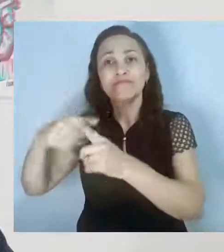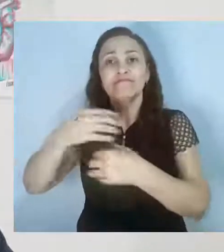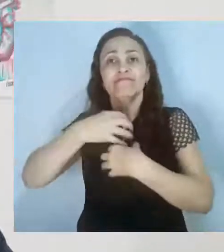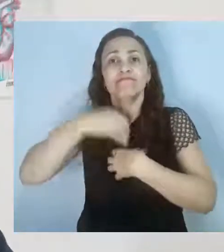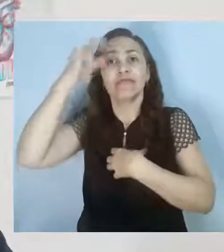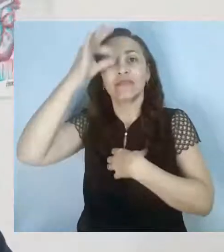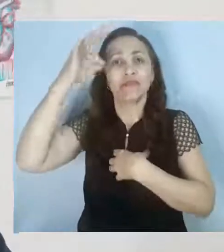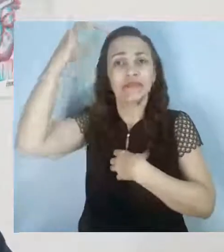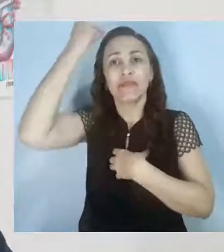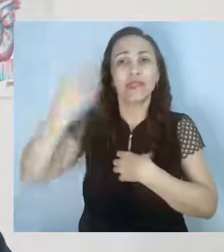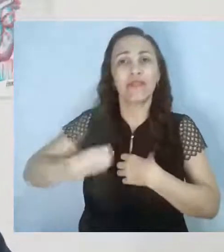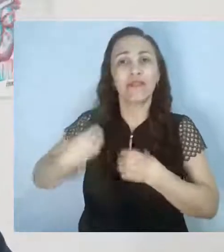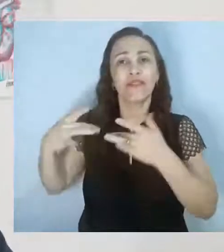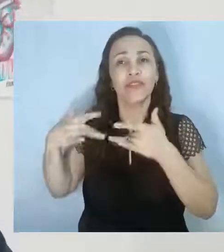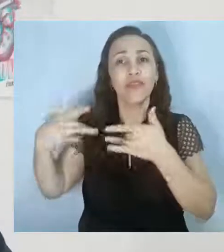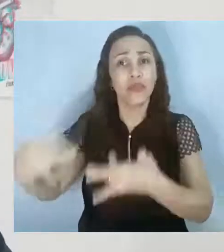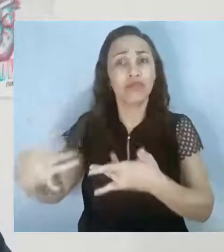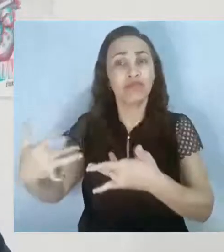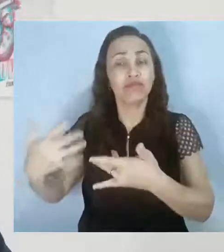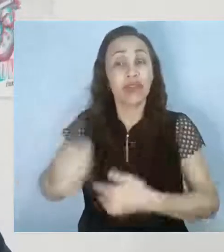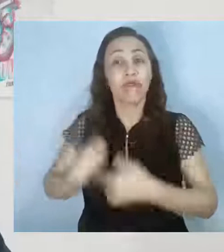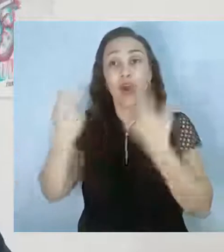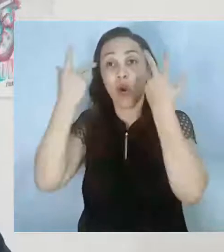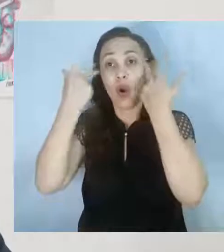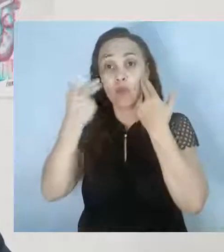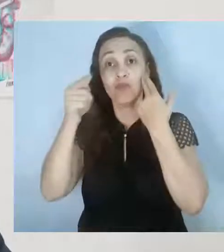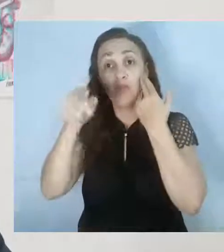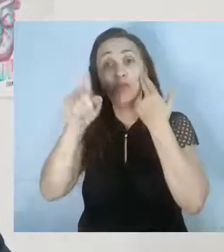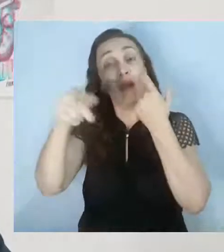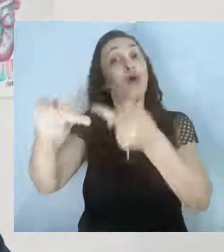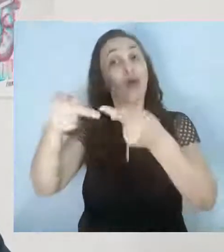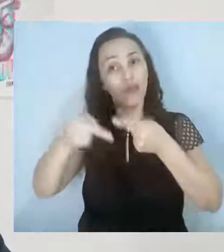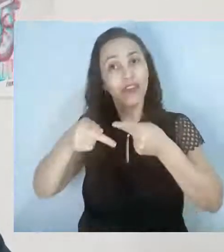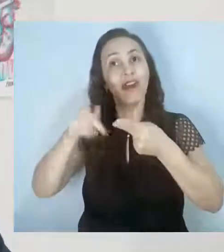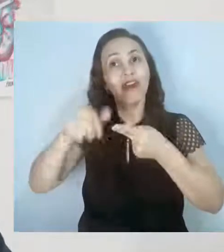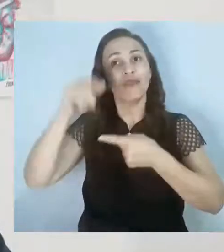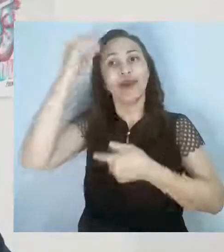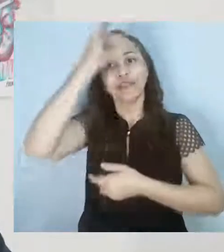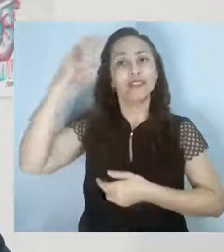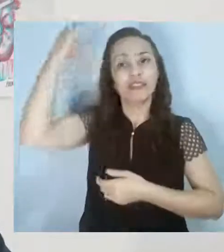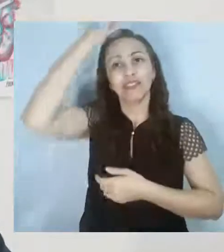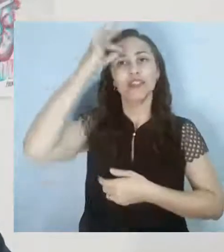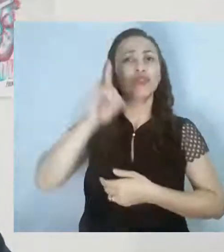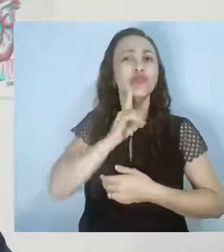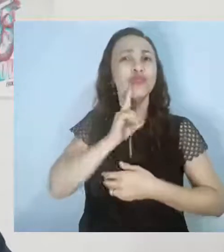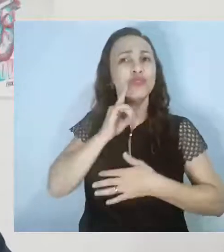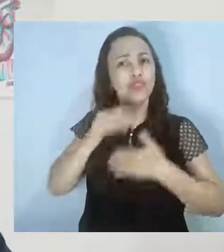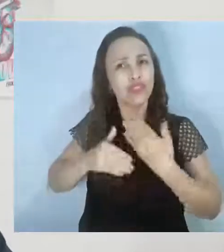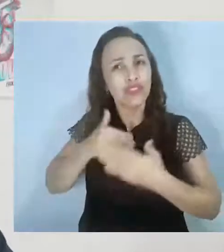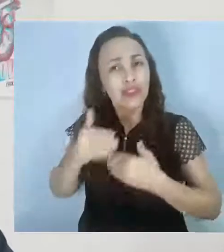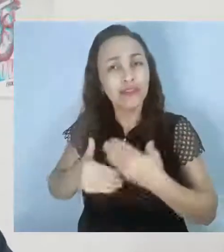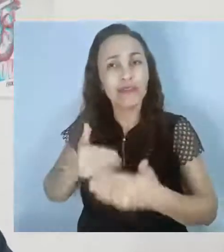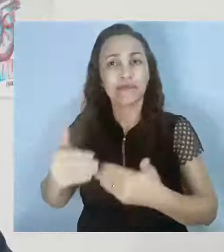vida fraterna, na sua vida comum, você é chamado à santidade do dia a dia, à santidade do